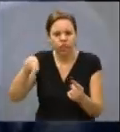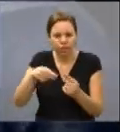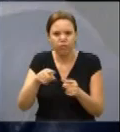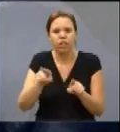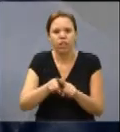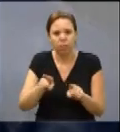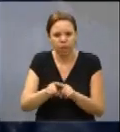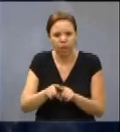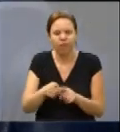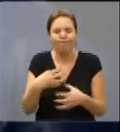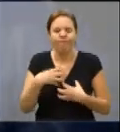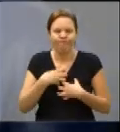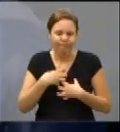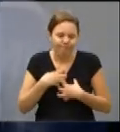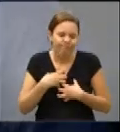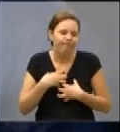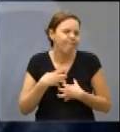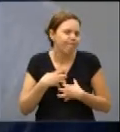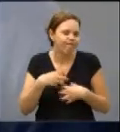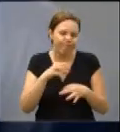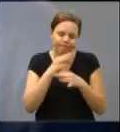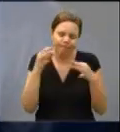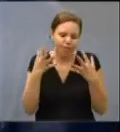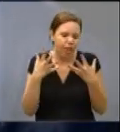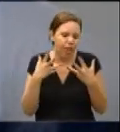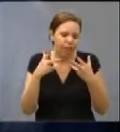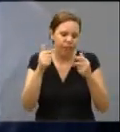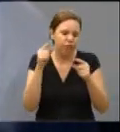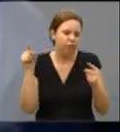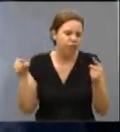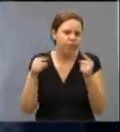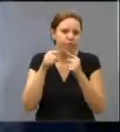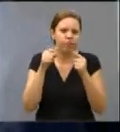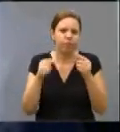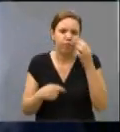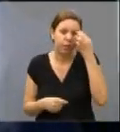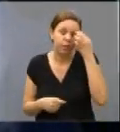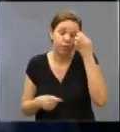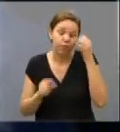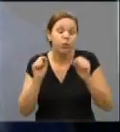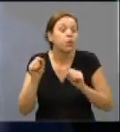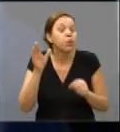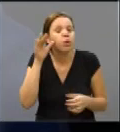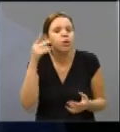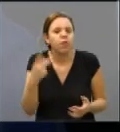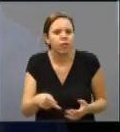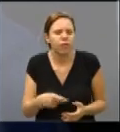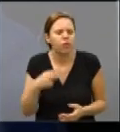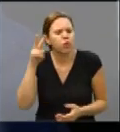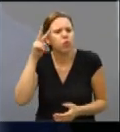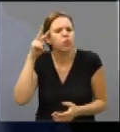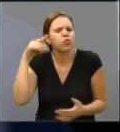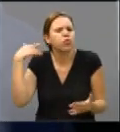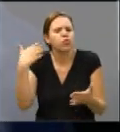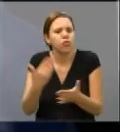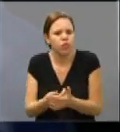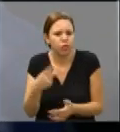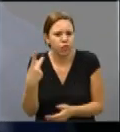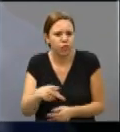sim vai ser uma sensação incrível de chegar lá. E uma curiosidade, né? As suas